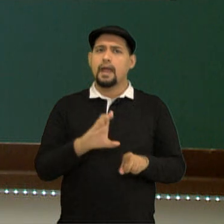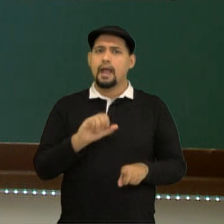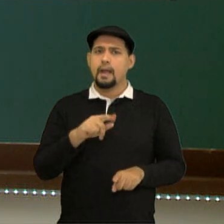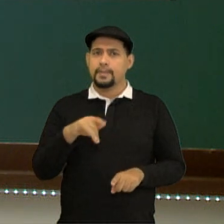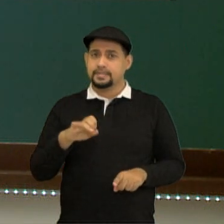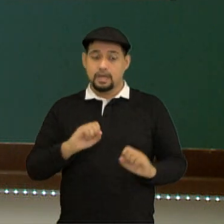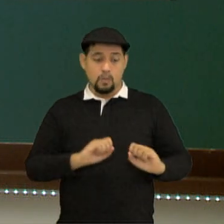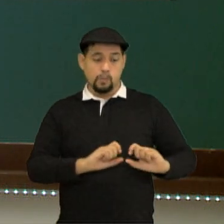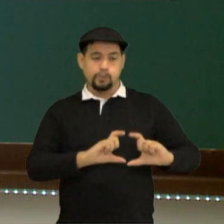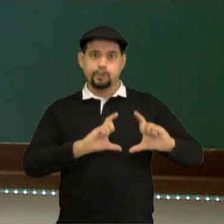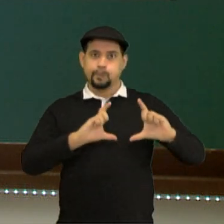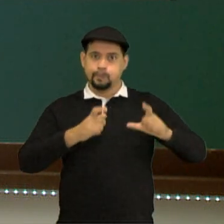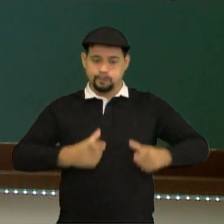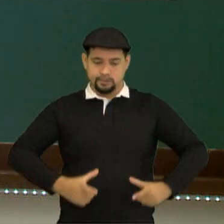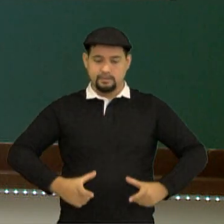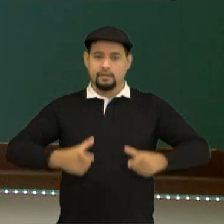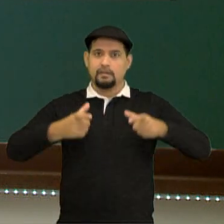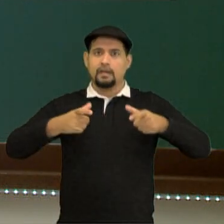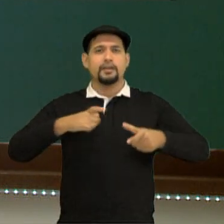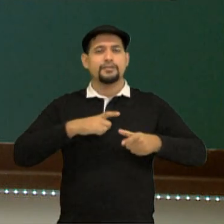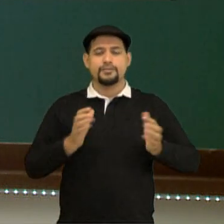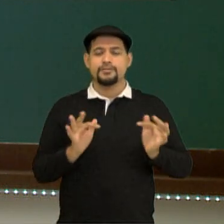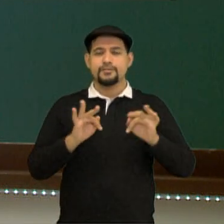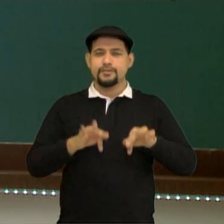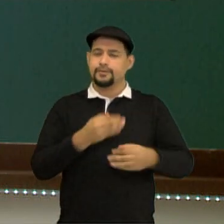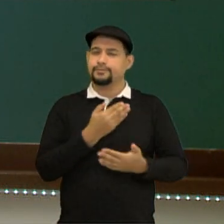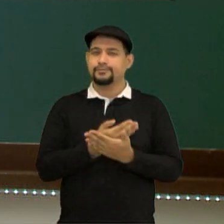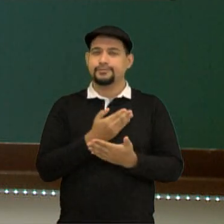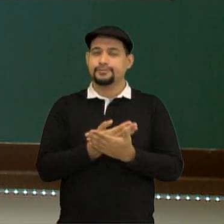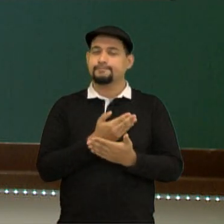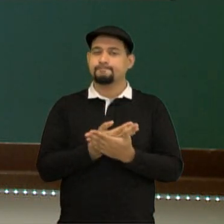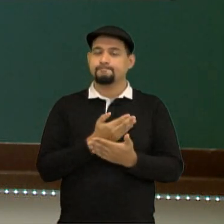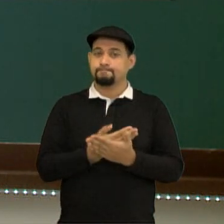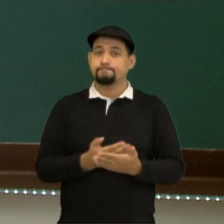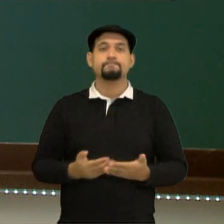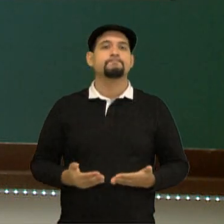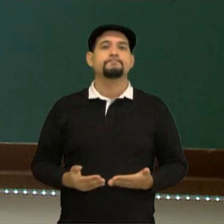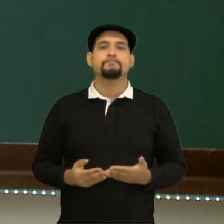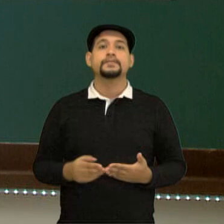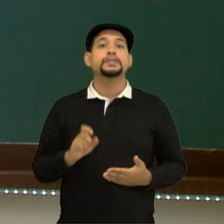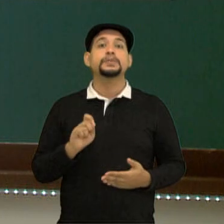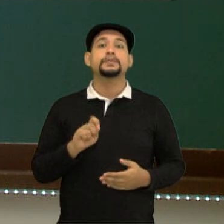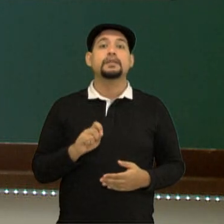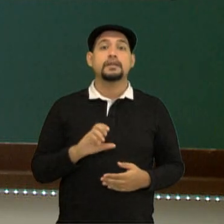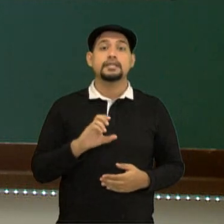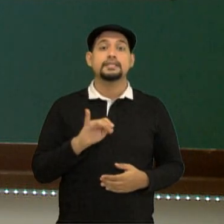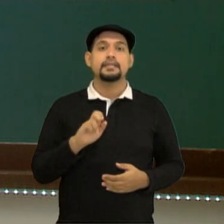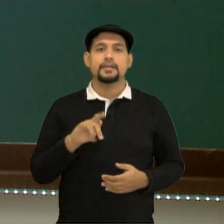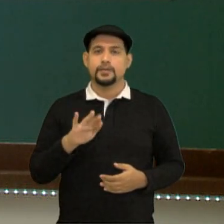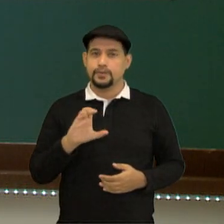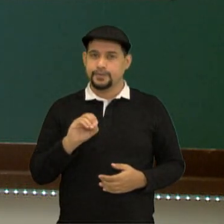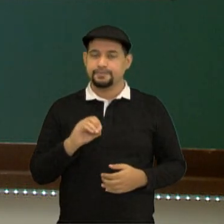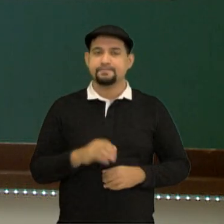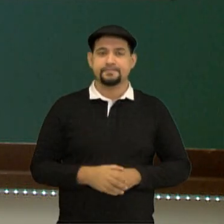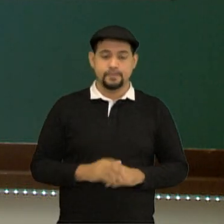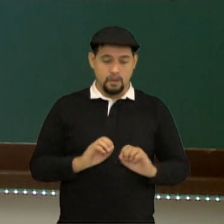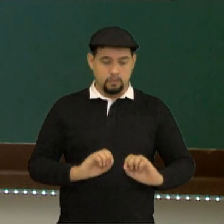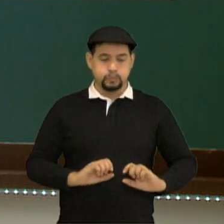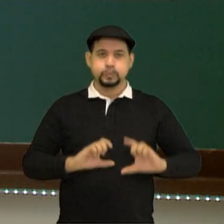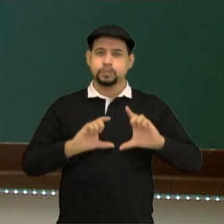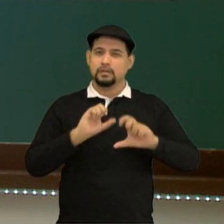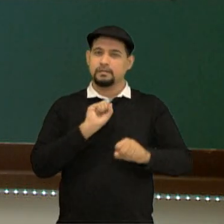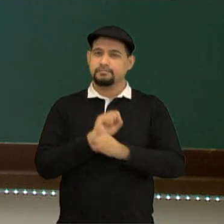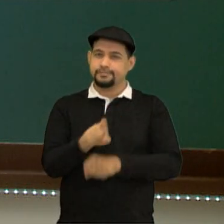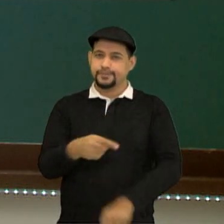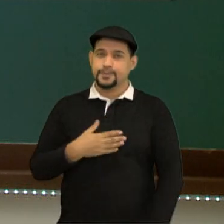de um cilindro. E nesse vídeo, a gente termina o nosso estudo, nesse momento, de cilindro. Então, espero